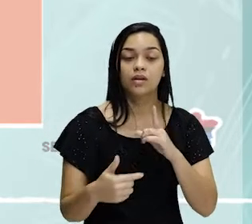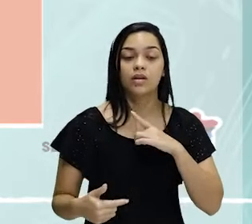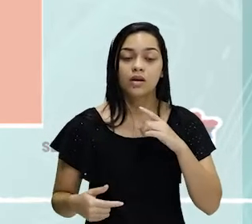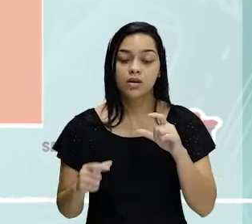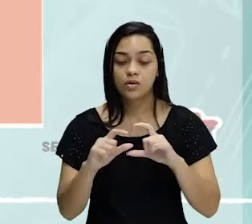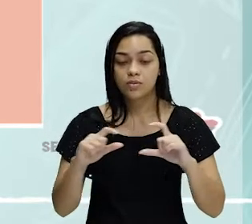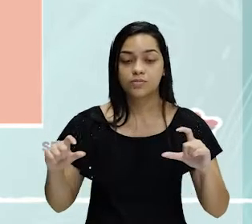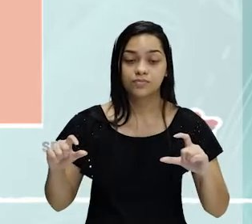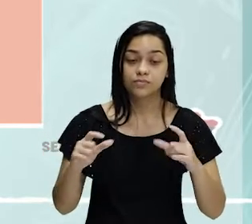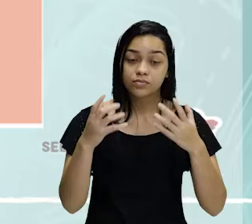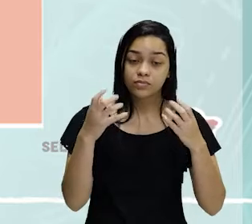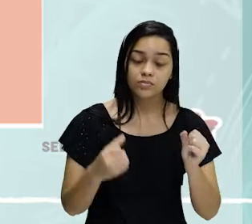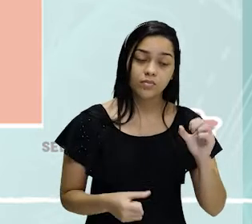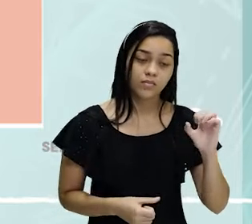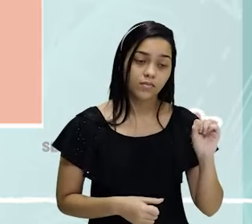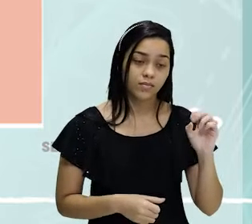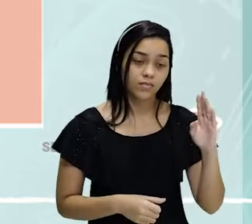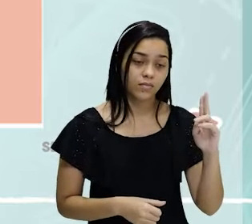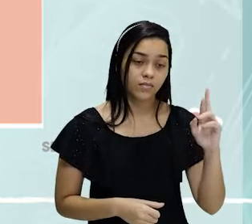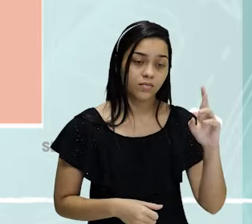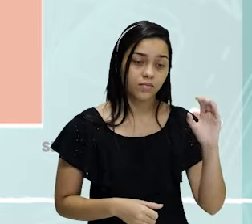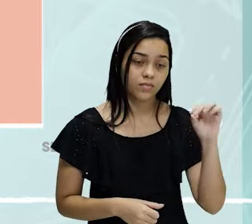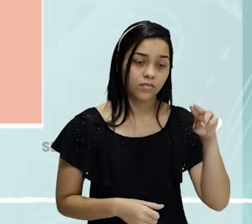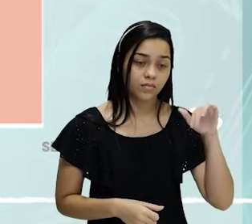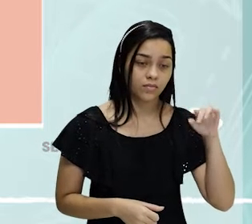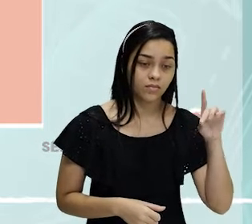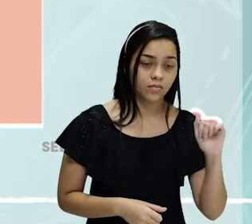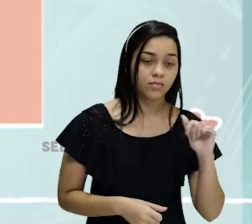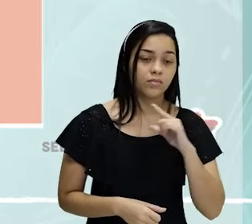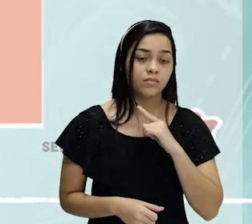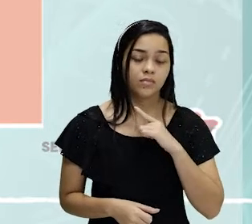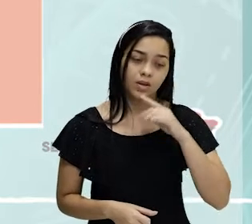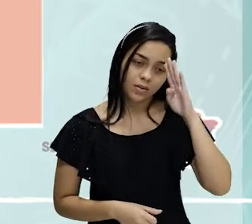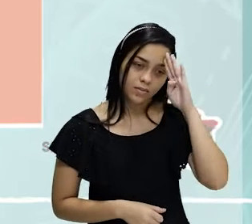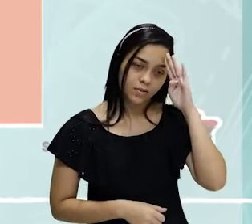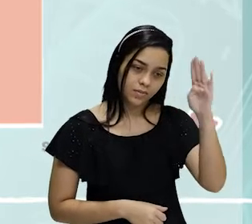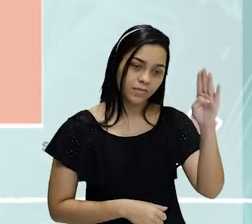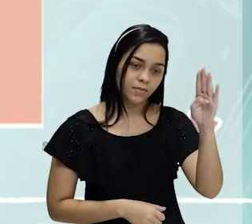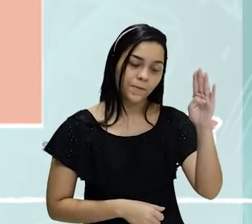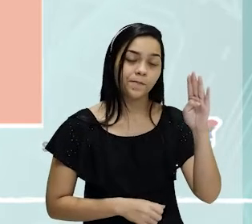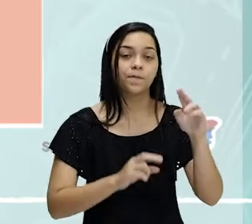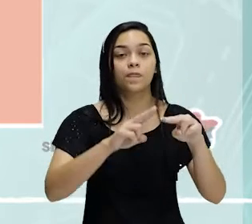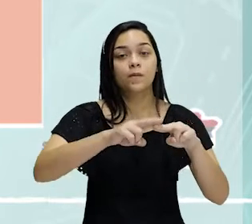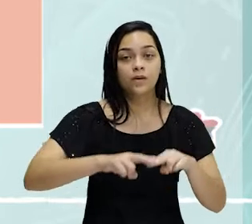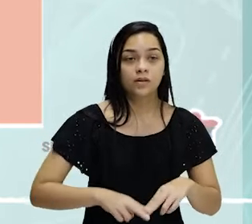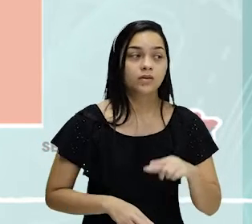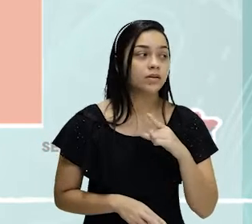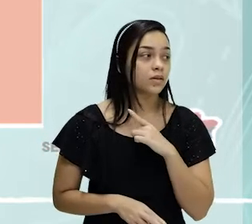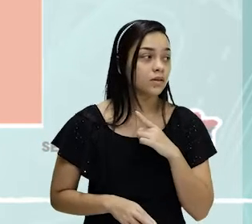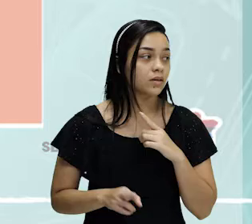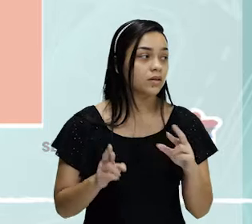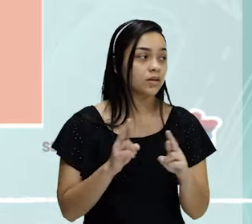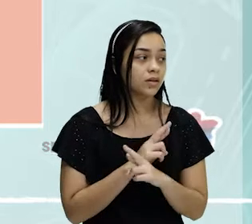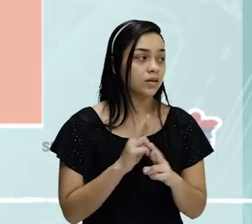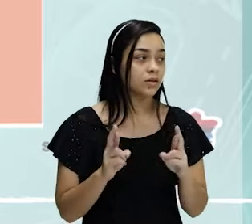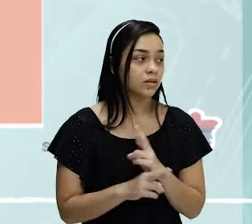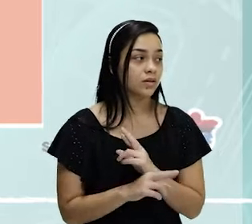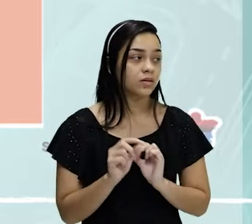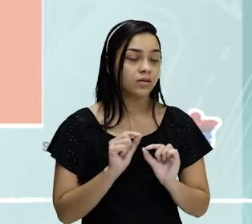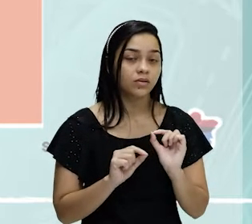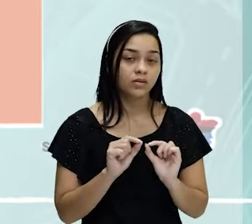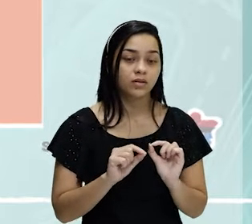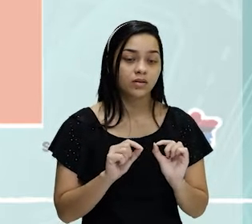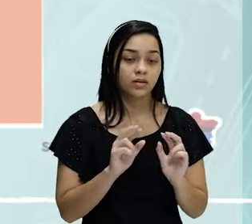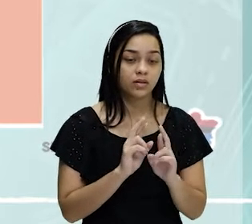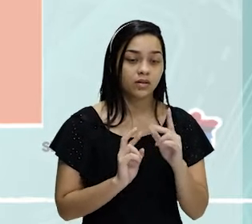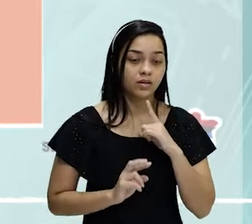oração subordinada à outra, que passa a ser a principal. Assim, a conjunção que liga a oração